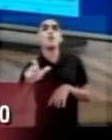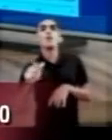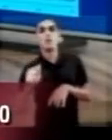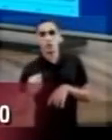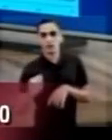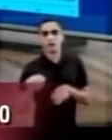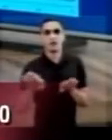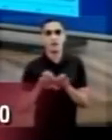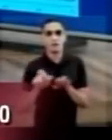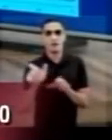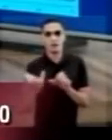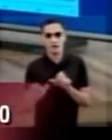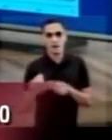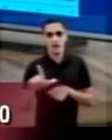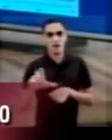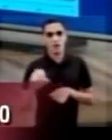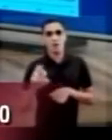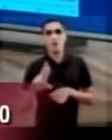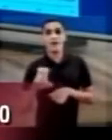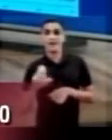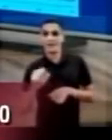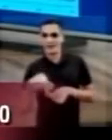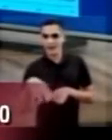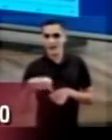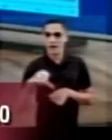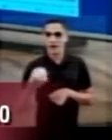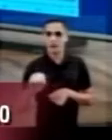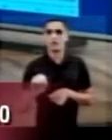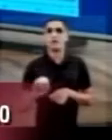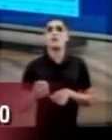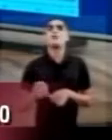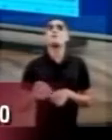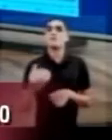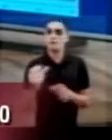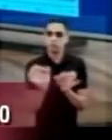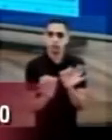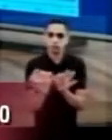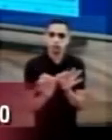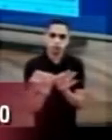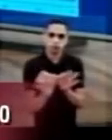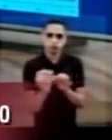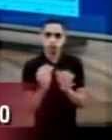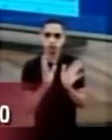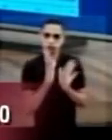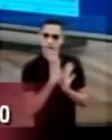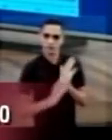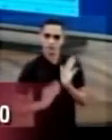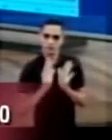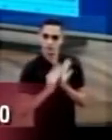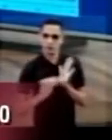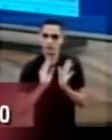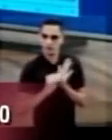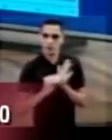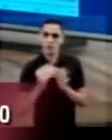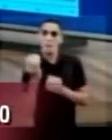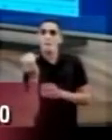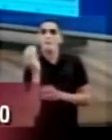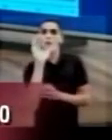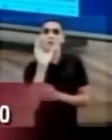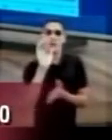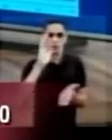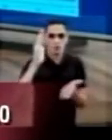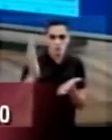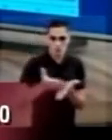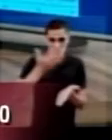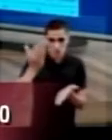um modelo, né, que foi publicado numa revista internacional. Quer dizer, isso aqui não é achismo, não. Isso